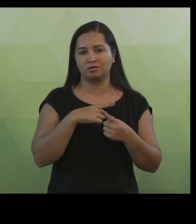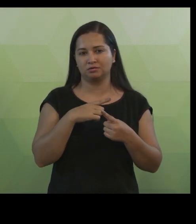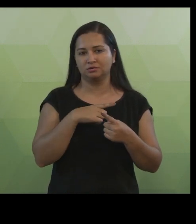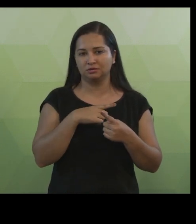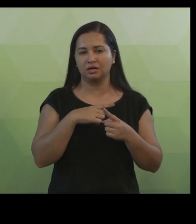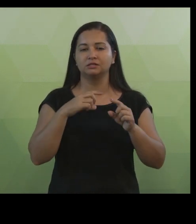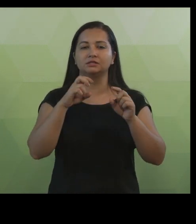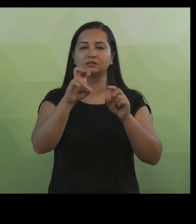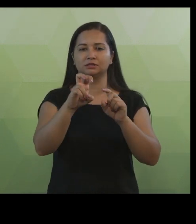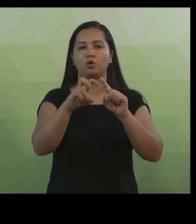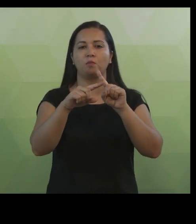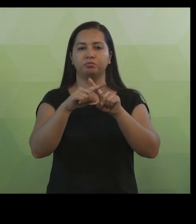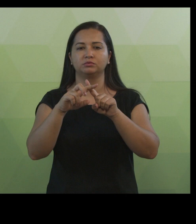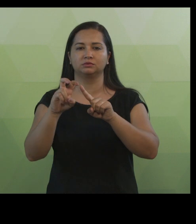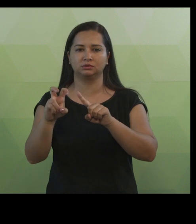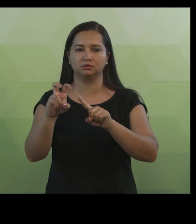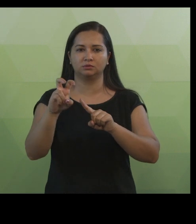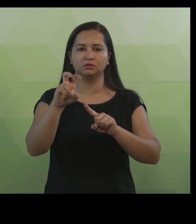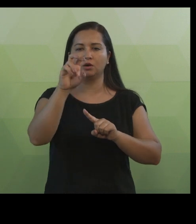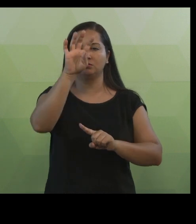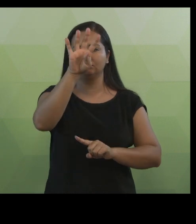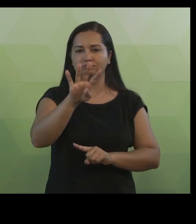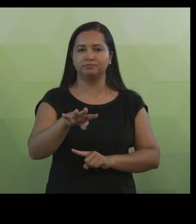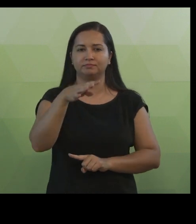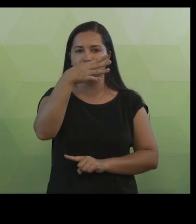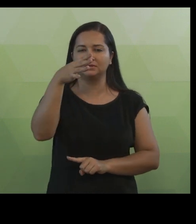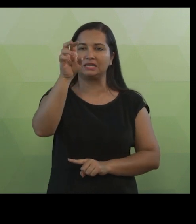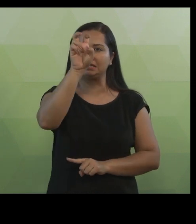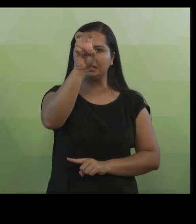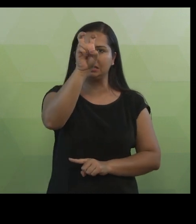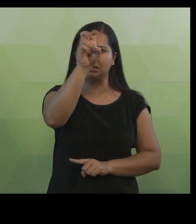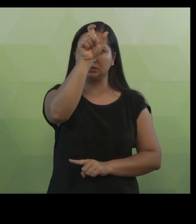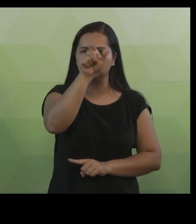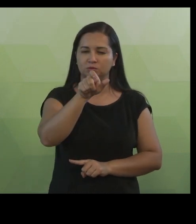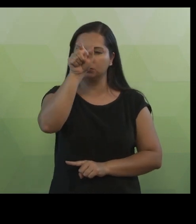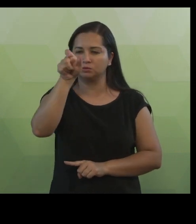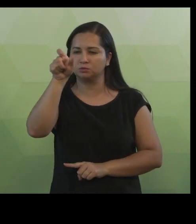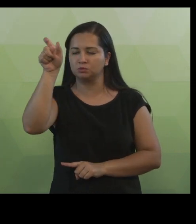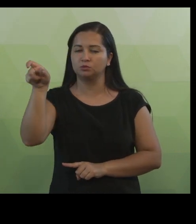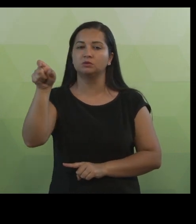por 5. Então aqui eu estou compondo uma estrutura